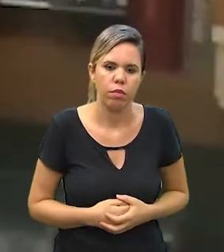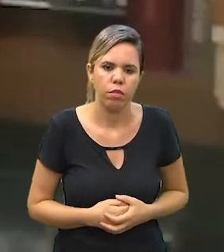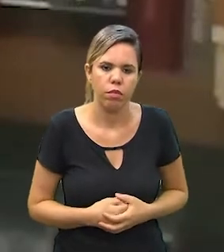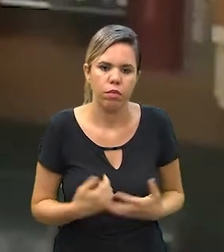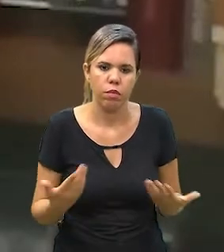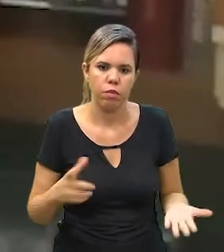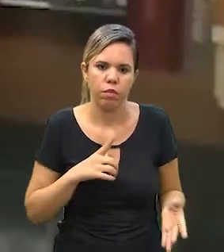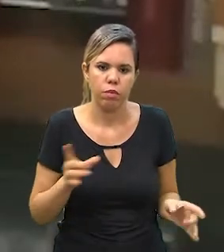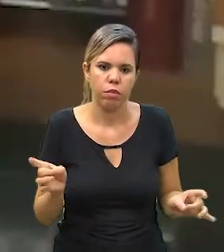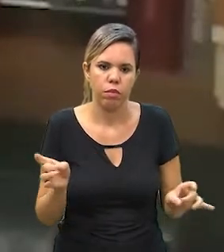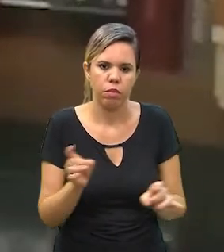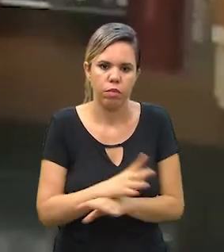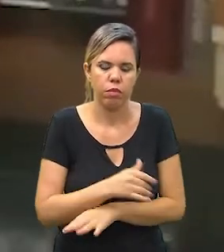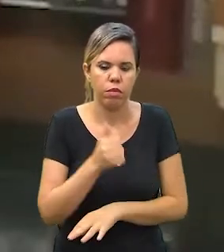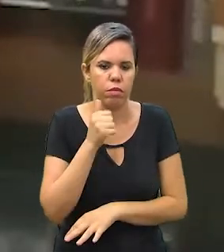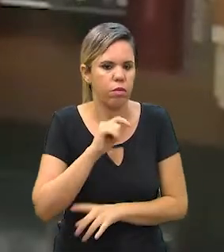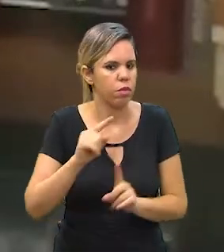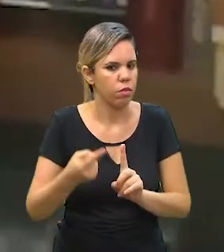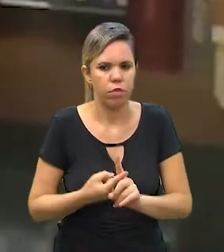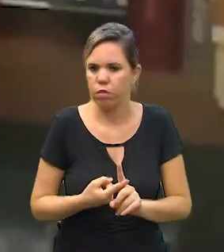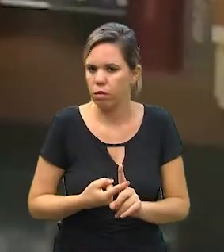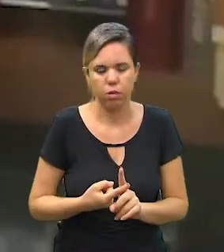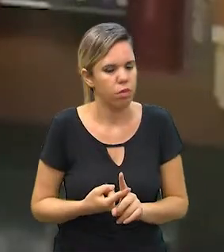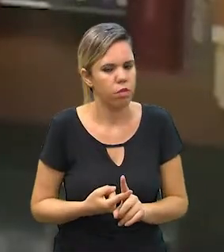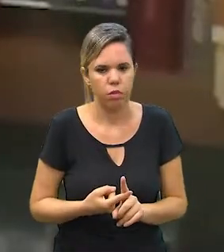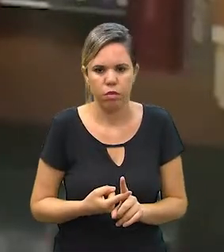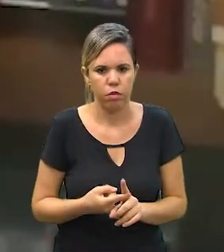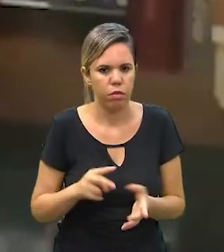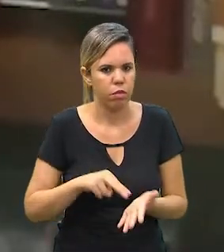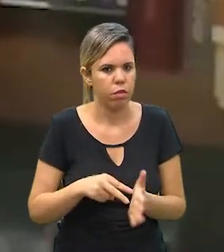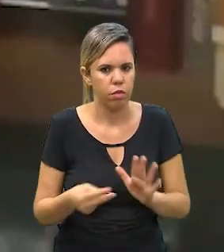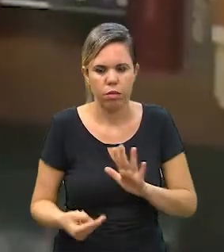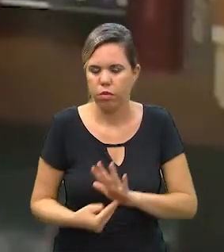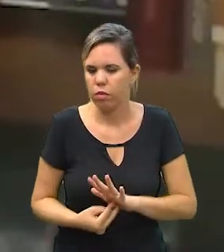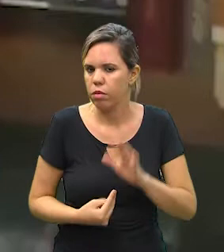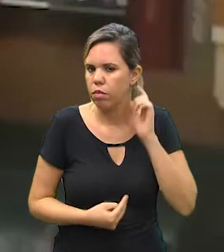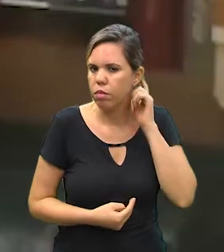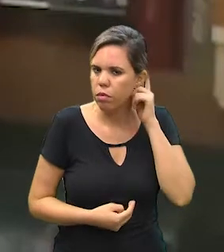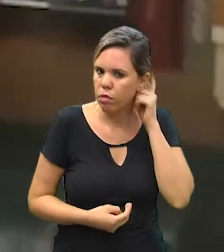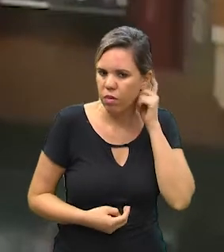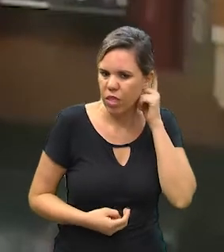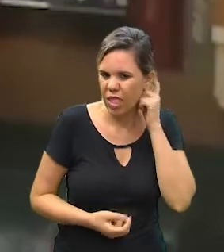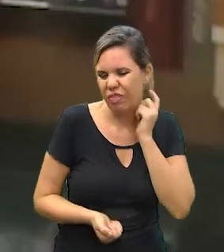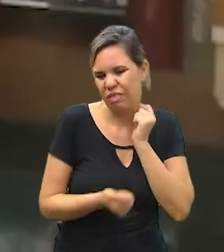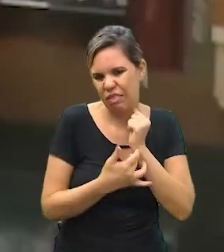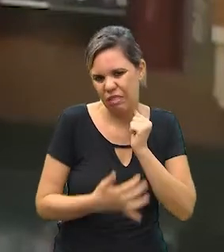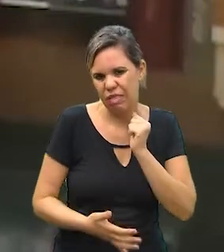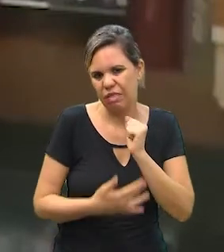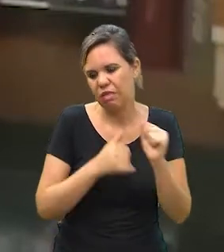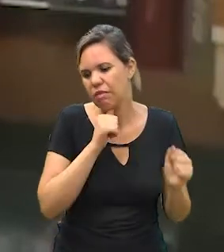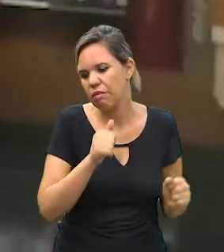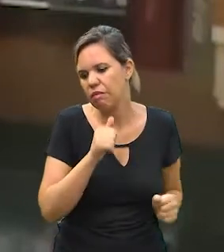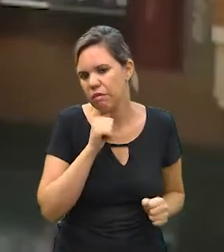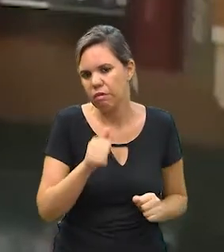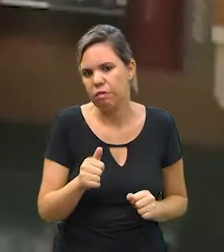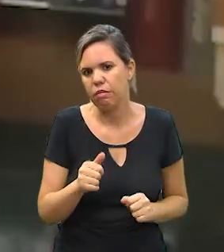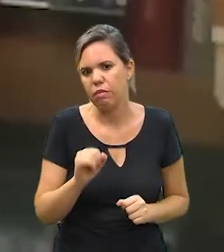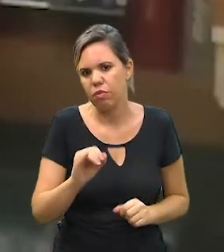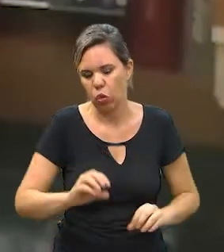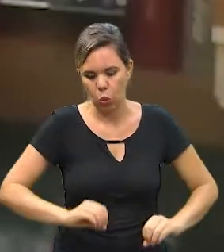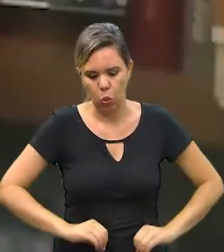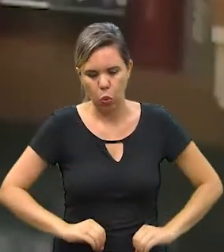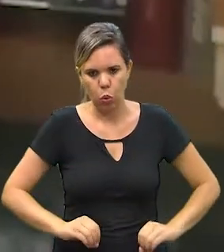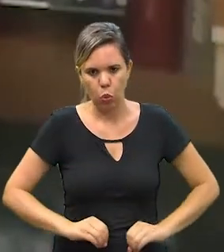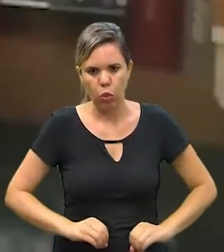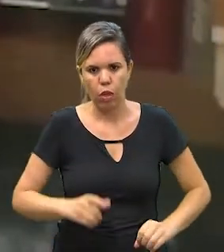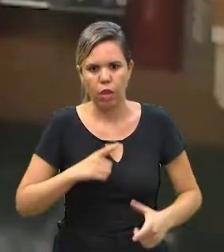quando termina o ciclo e a mulher não engravidou, significa que ela vai ter um sangramento. E esse sangramento, se for no ovário, por